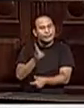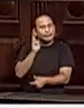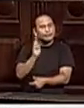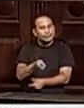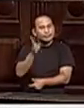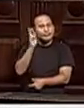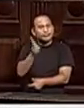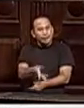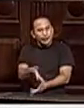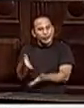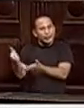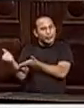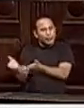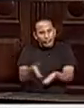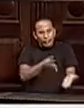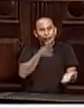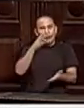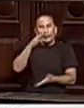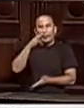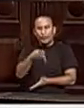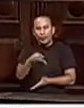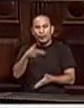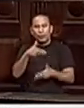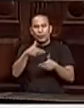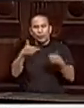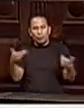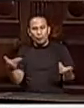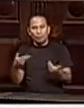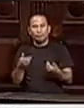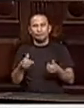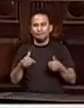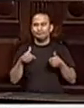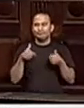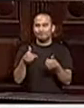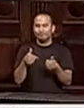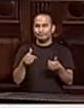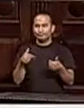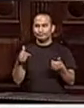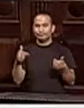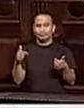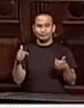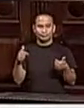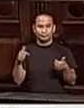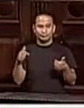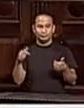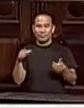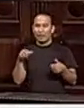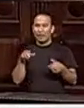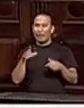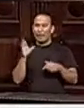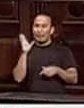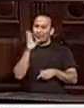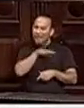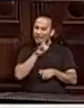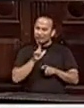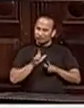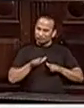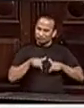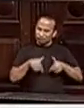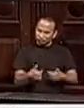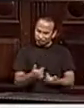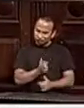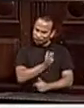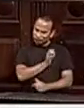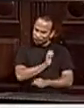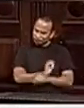estar trazendo denúncias da forma como havia a má gestão na administração do